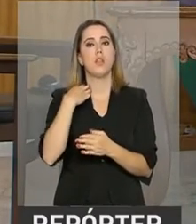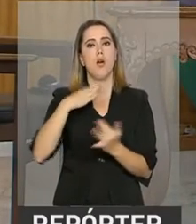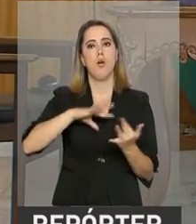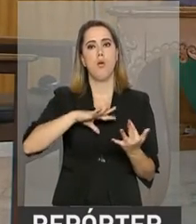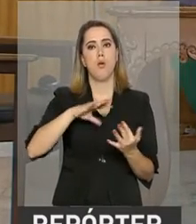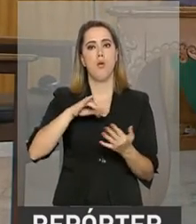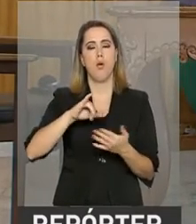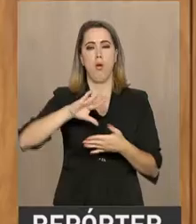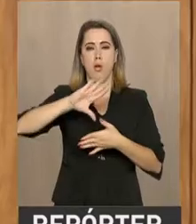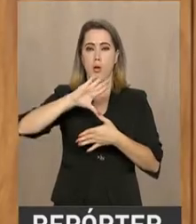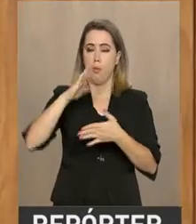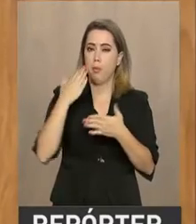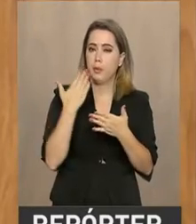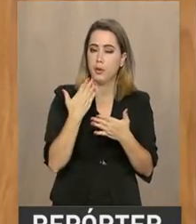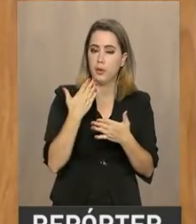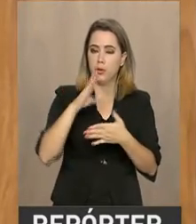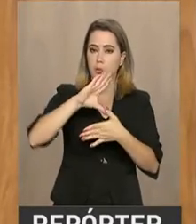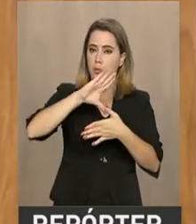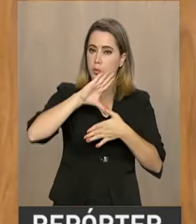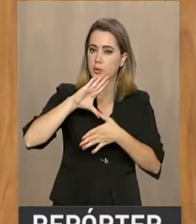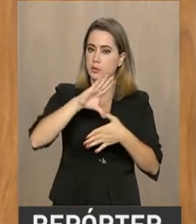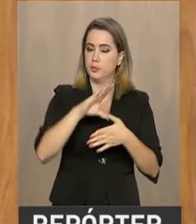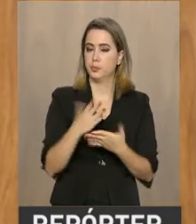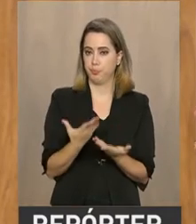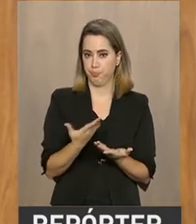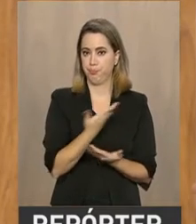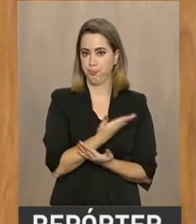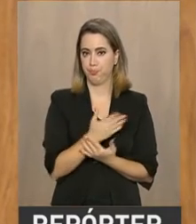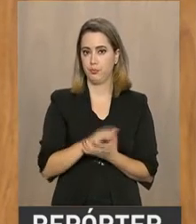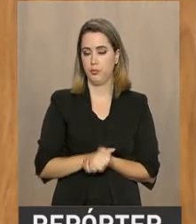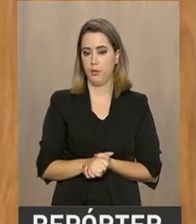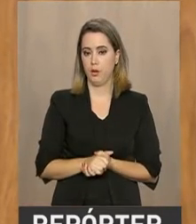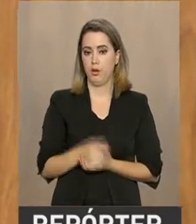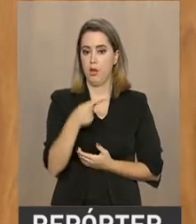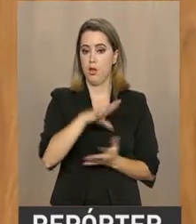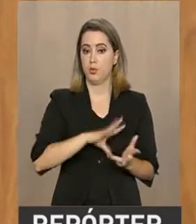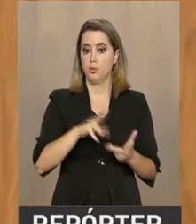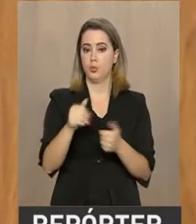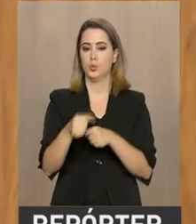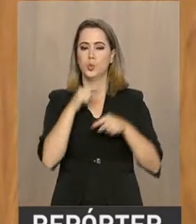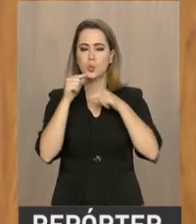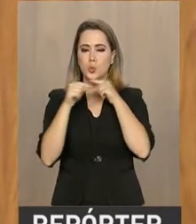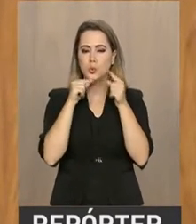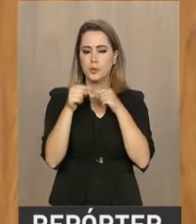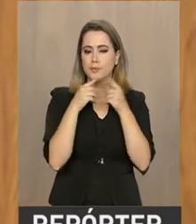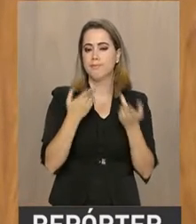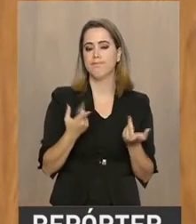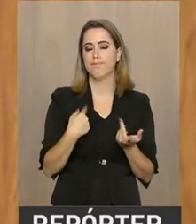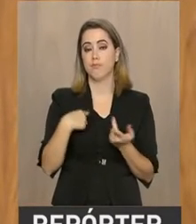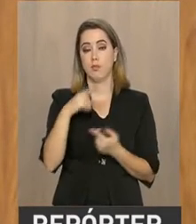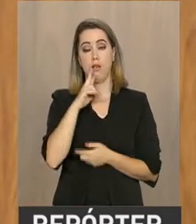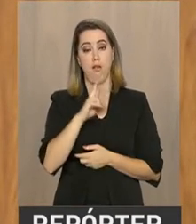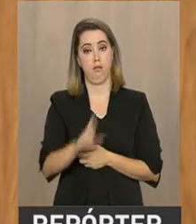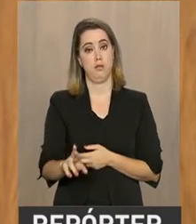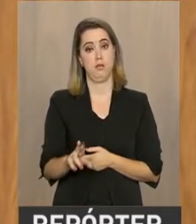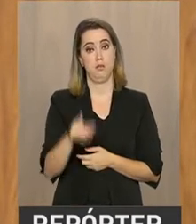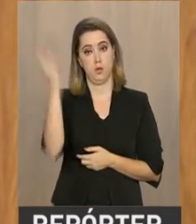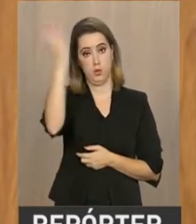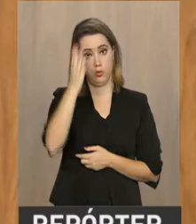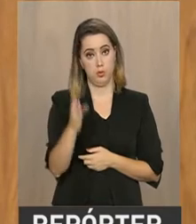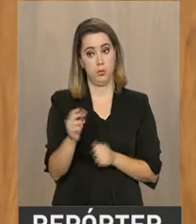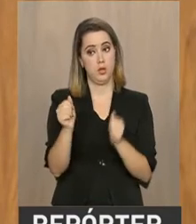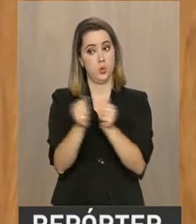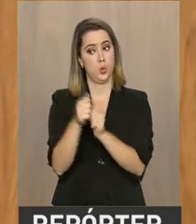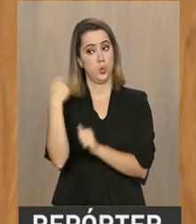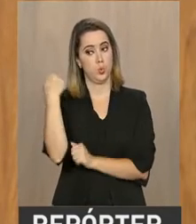agência nacional diante de um mundo e tantas e tamanhas incertezas a resposta do brasil